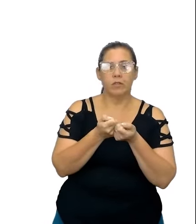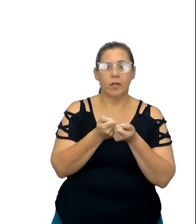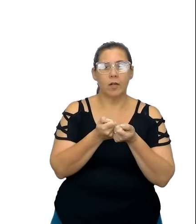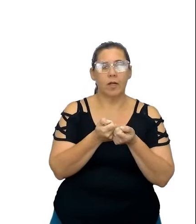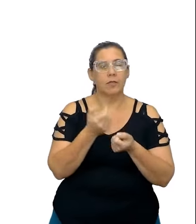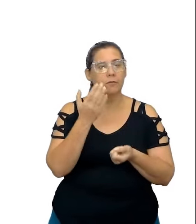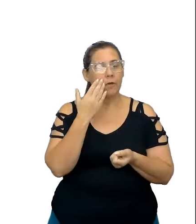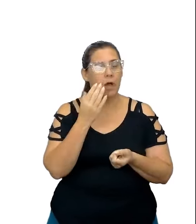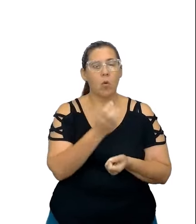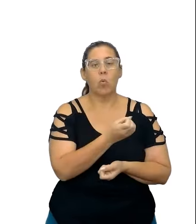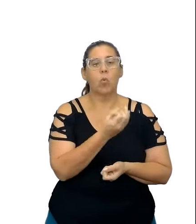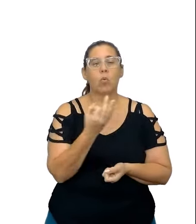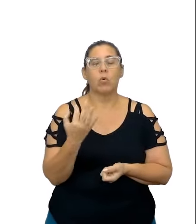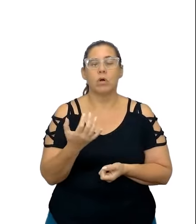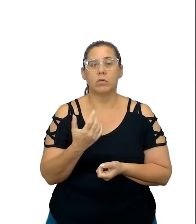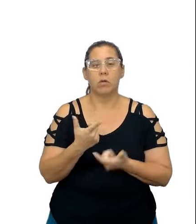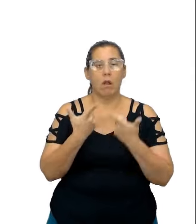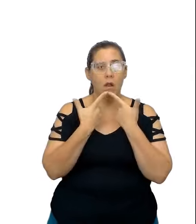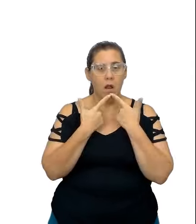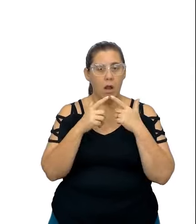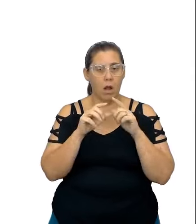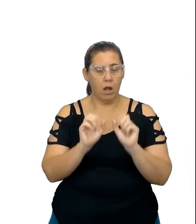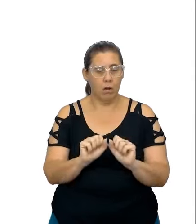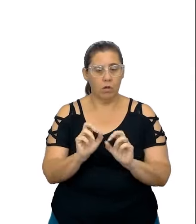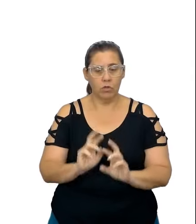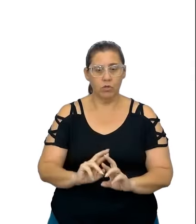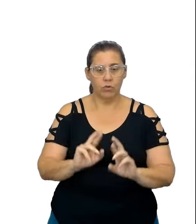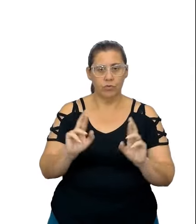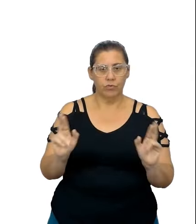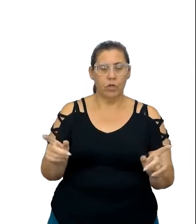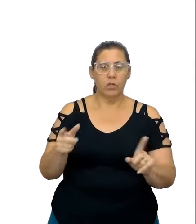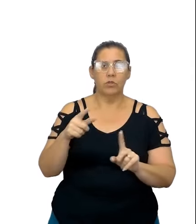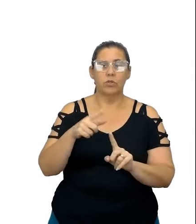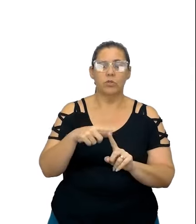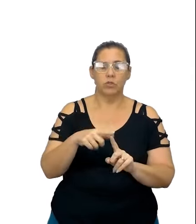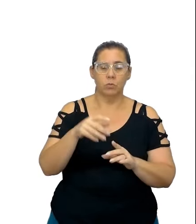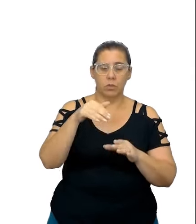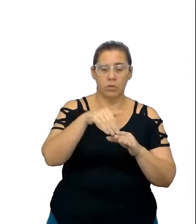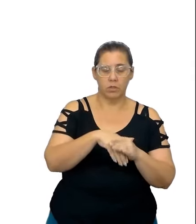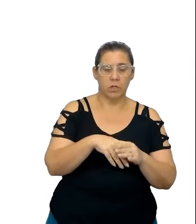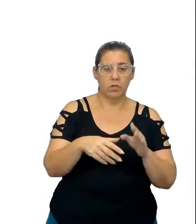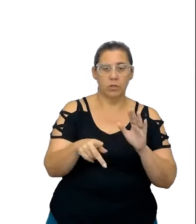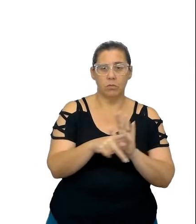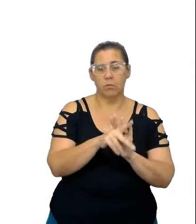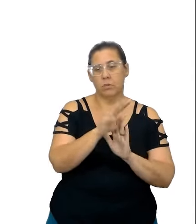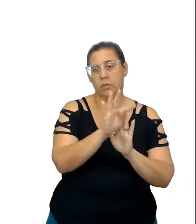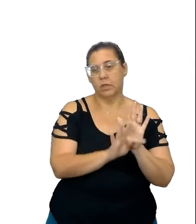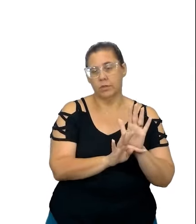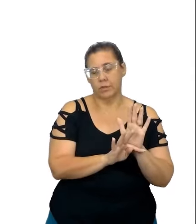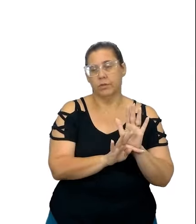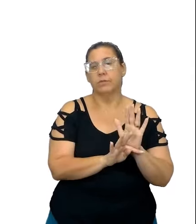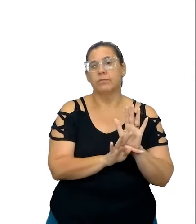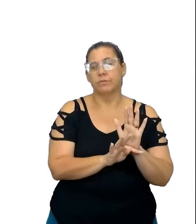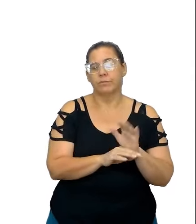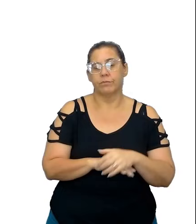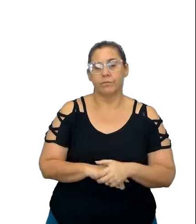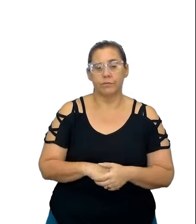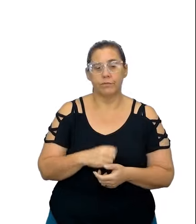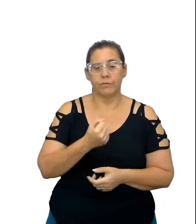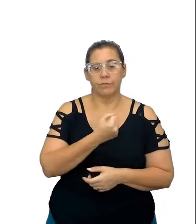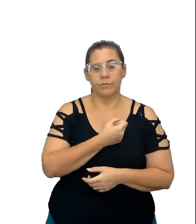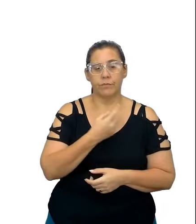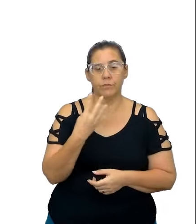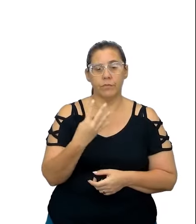Dosar as quantidades de linguagem de diferentes tipos dentro dos seus próprios textos.